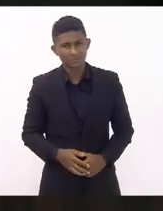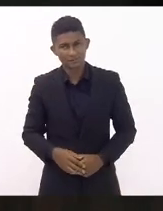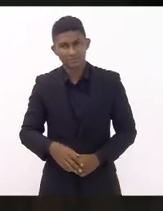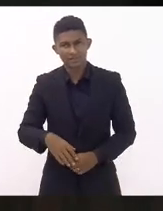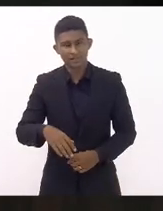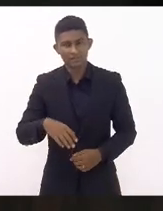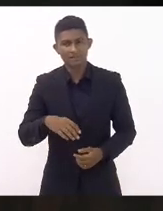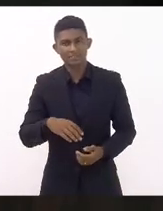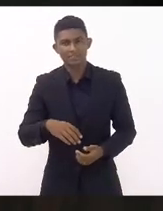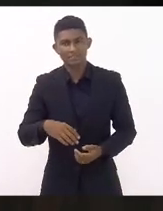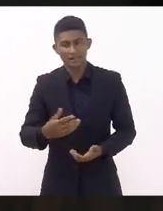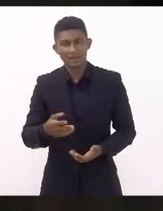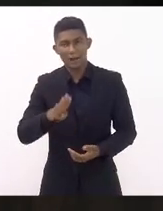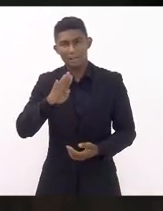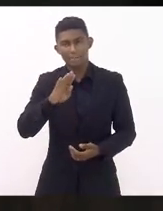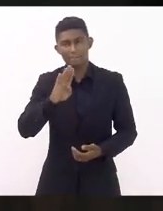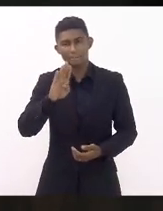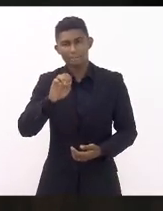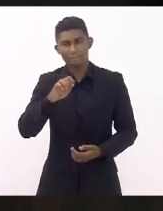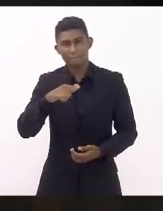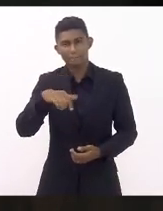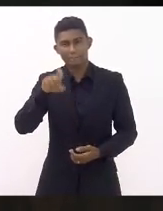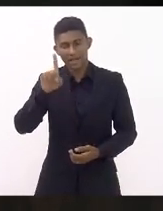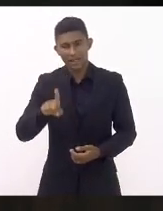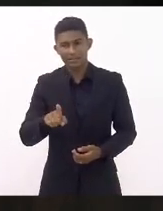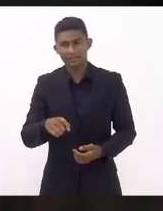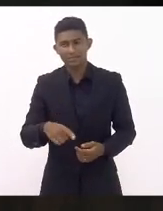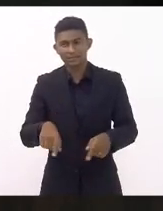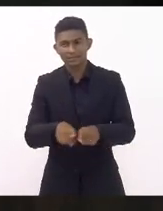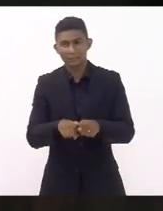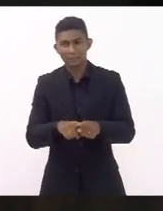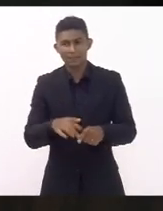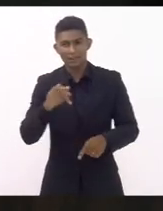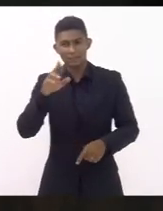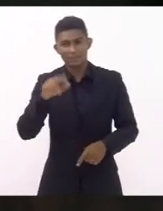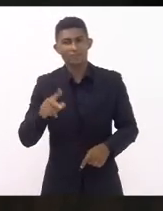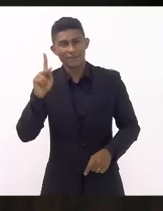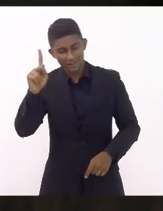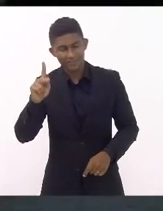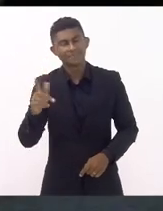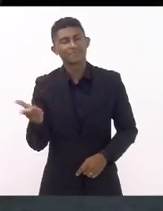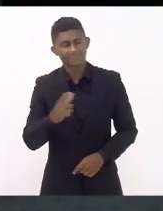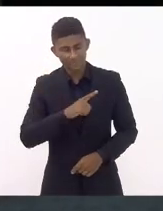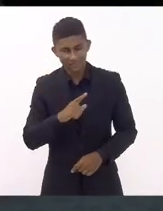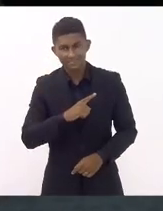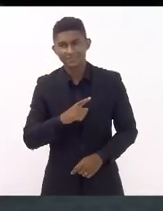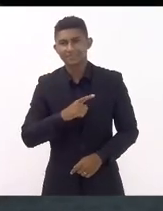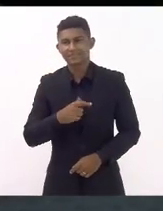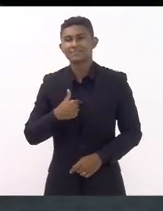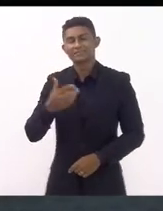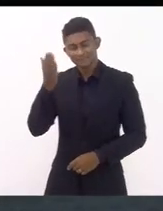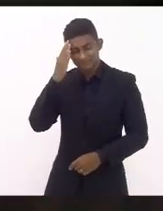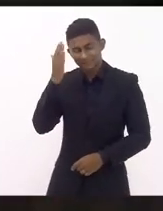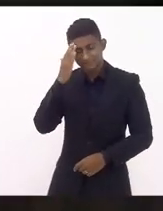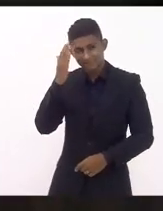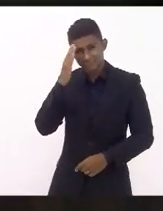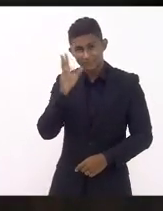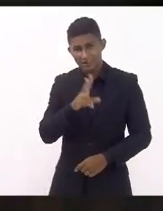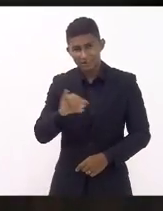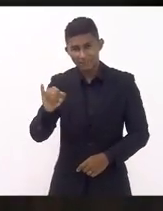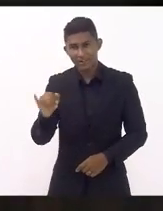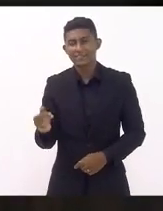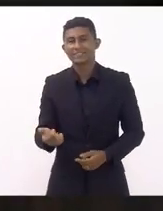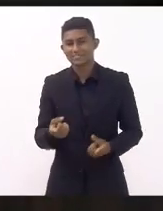balé clássico. Isso aí eu conheço. E tem também. O funk, quadradinho de oito. Isso aí eu tenho noção. Balé. Nós vamos ganhar um dinheiro com essa